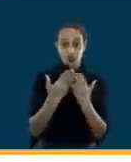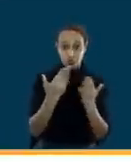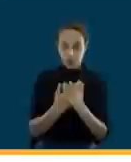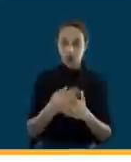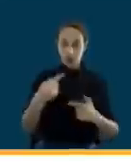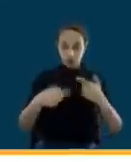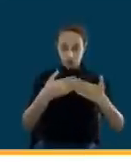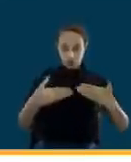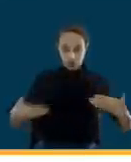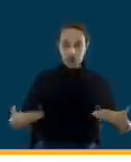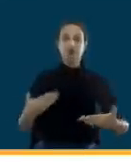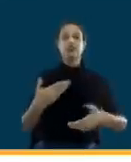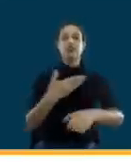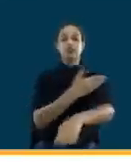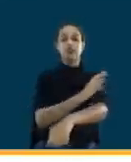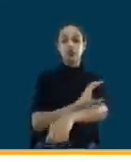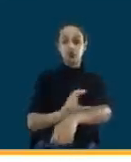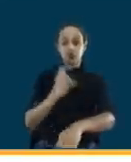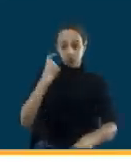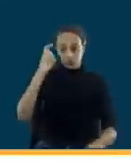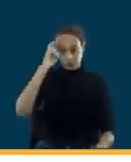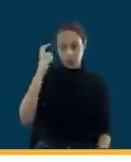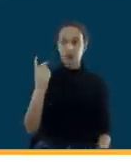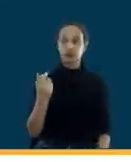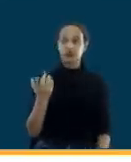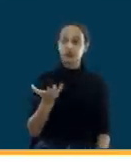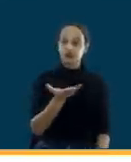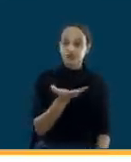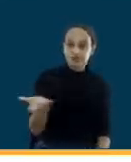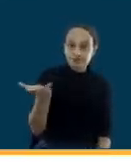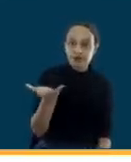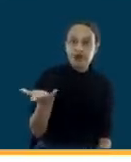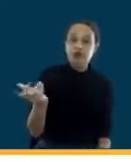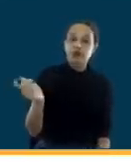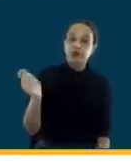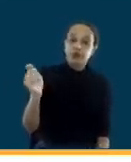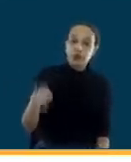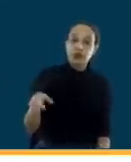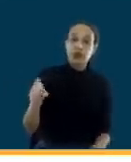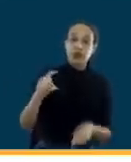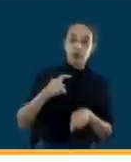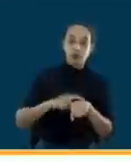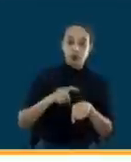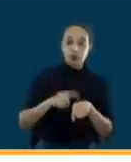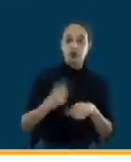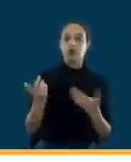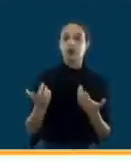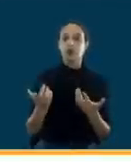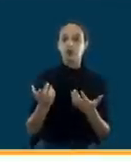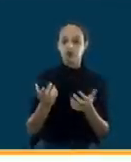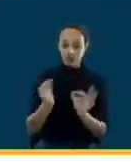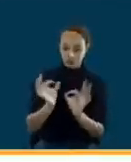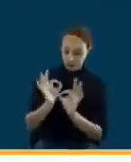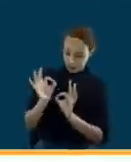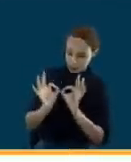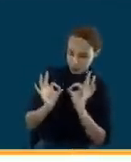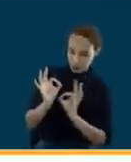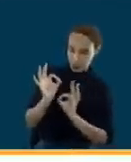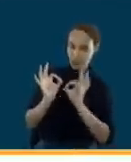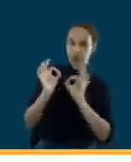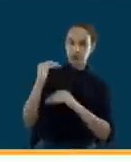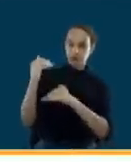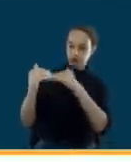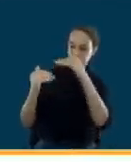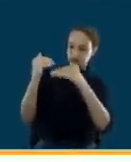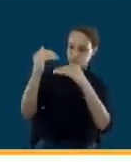Santini, e desejar que seja um tempo de muita construção, e quero contar